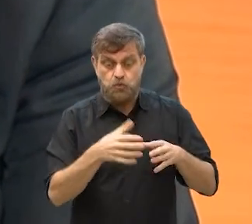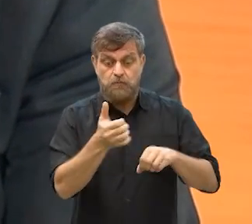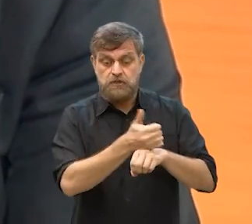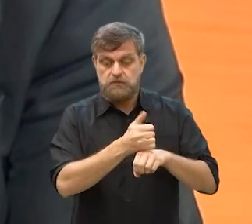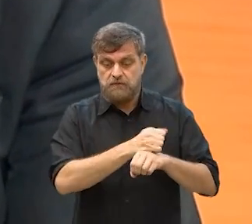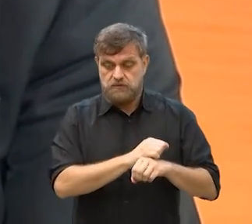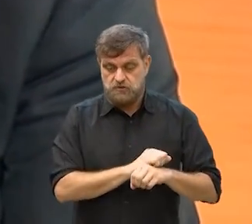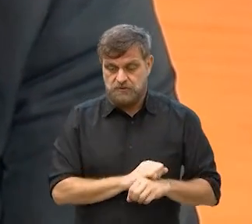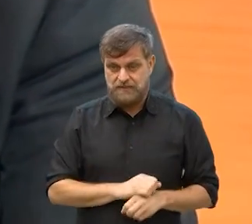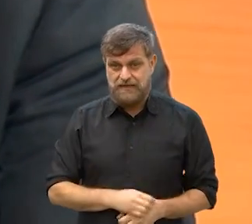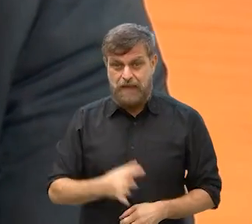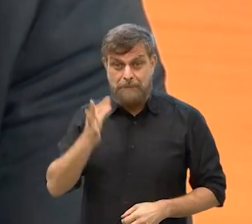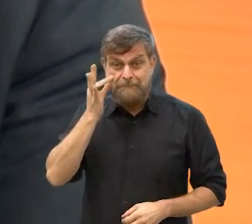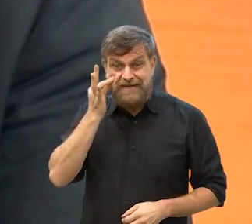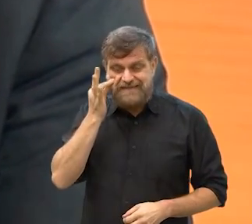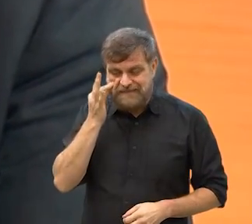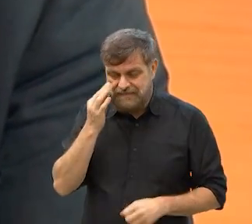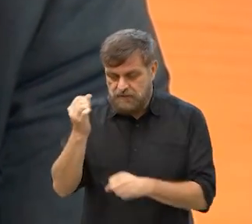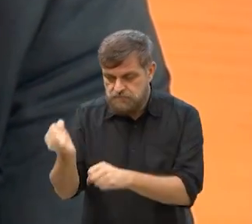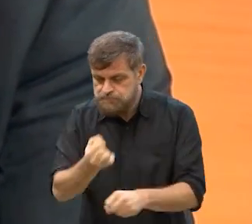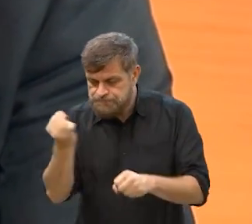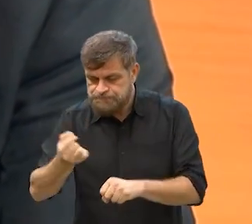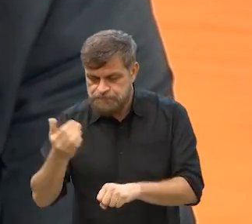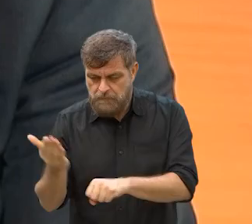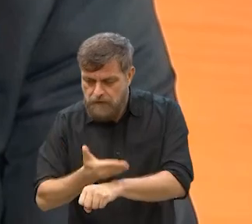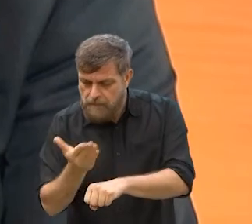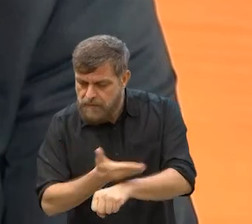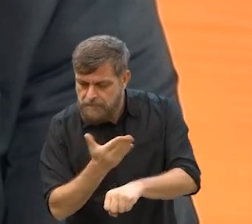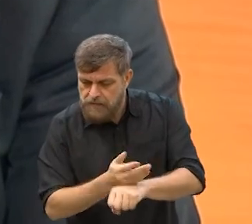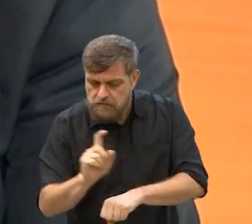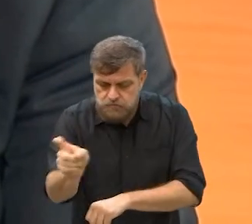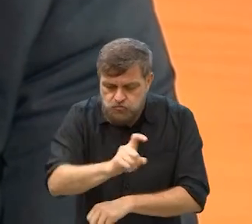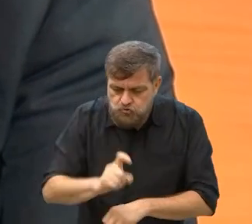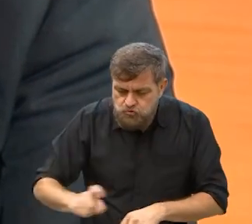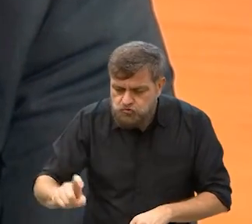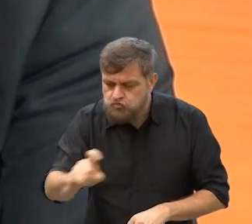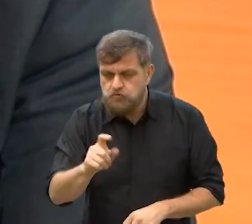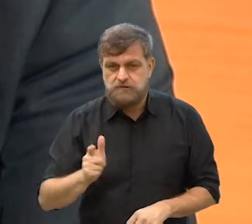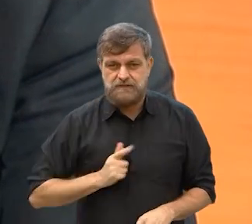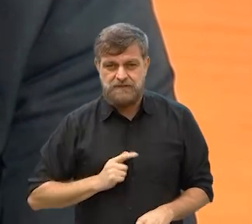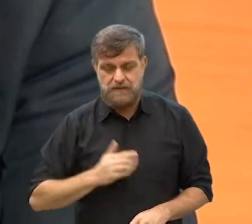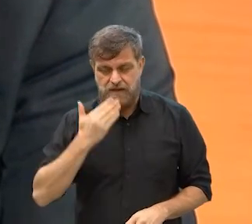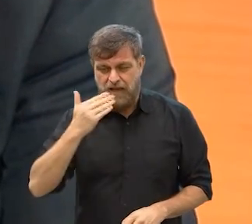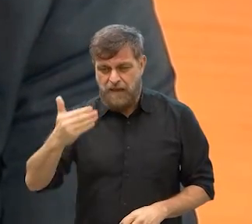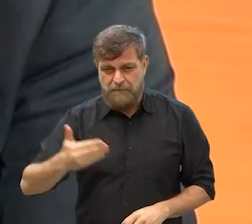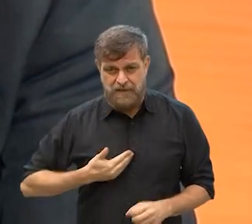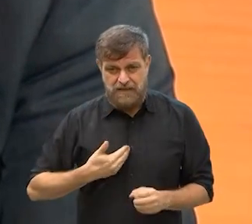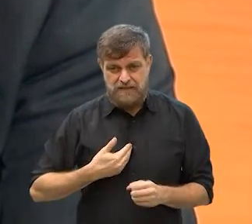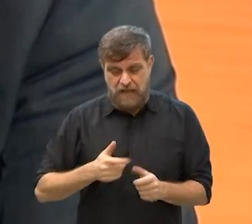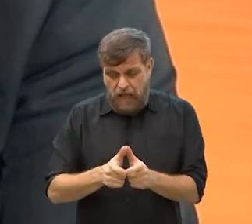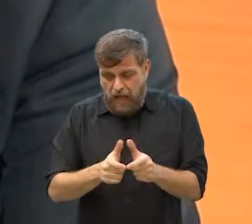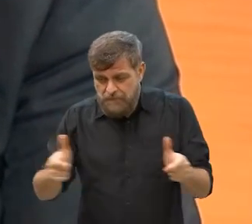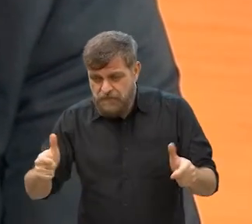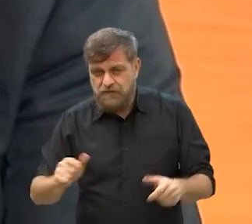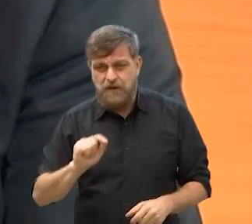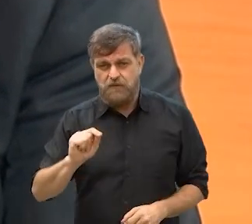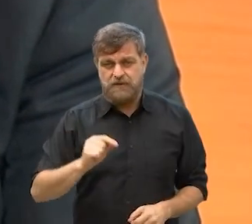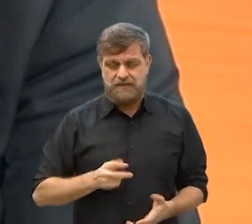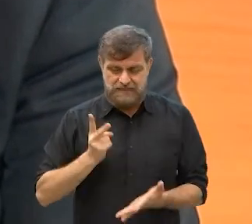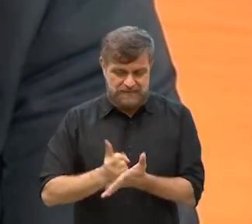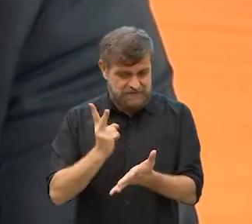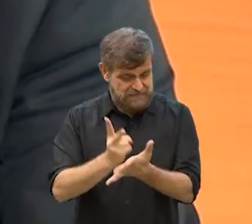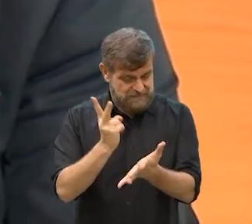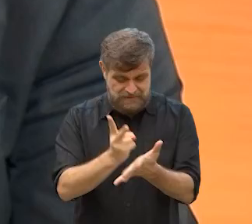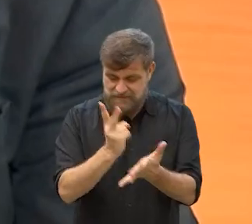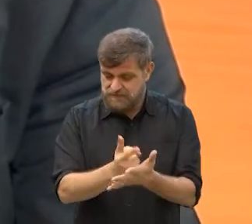força-tarefa. Então a cada demanda que chega, é bem verdade que a maior parte delas são basicamente as